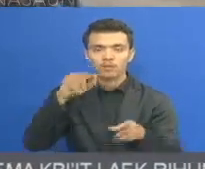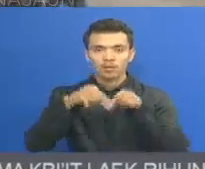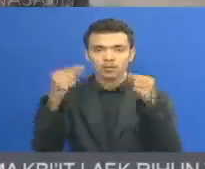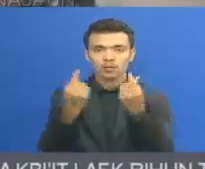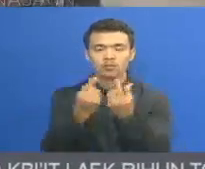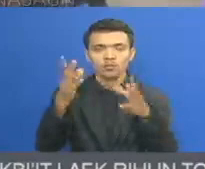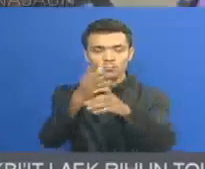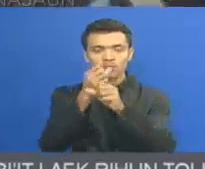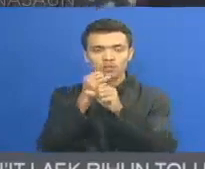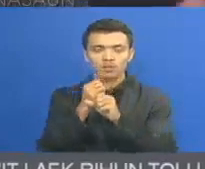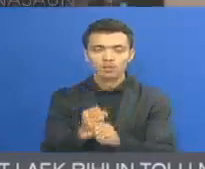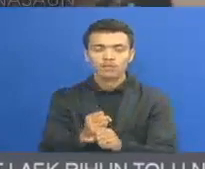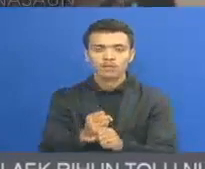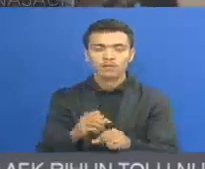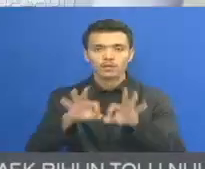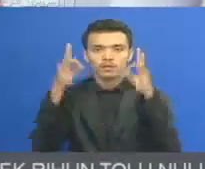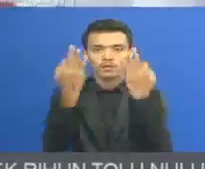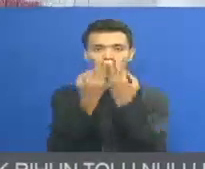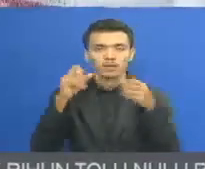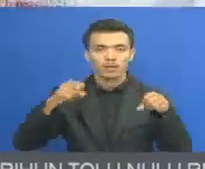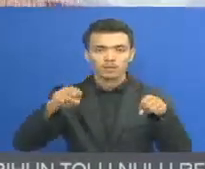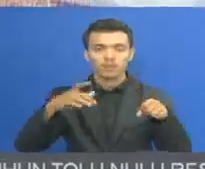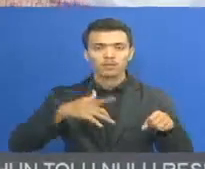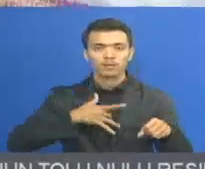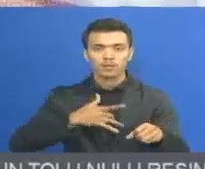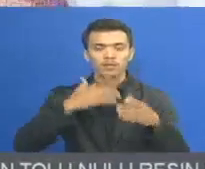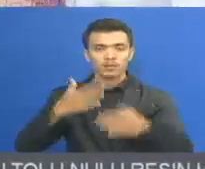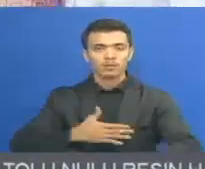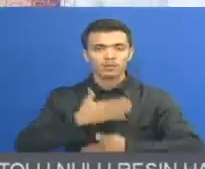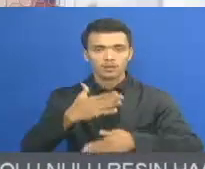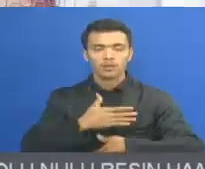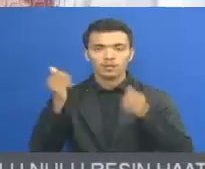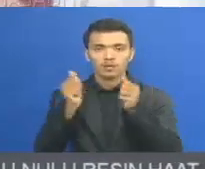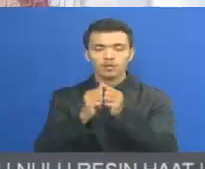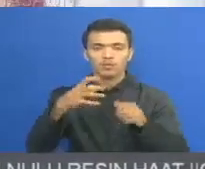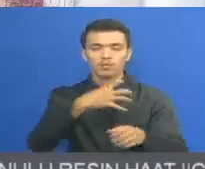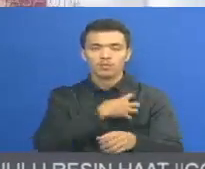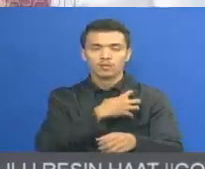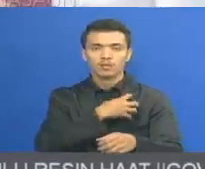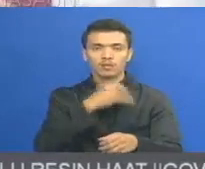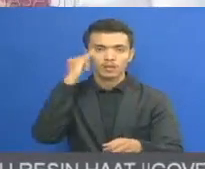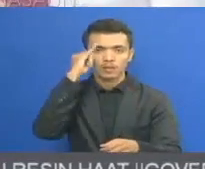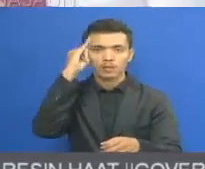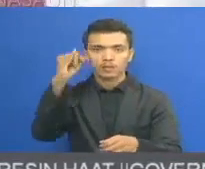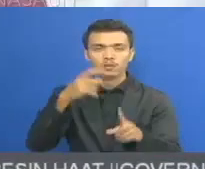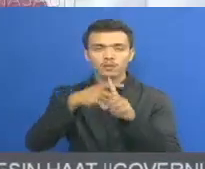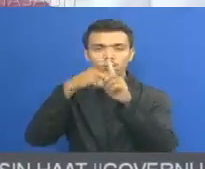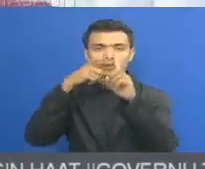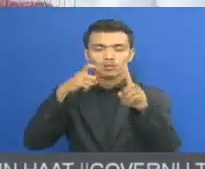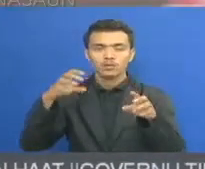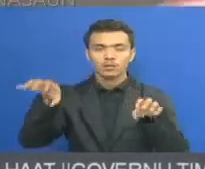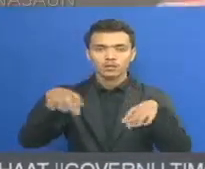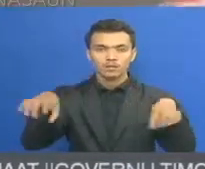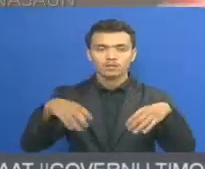consegue fotifali. Família Babotor refere sente aprecia teve seu serviço Unidade de Inteligência. O seu Serviço